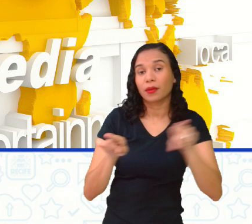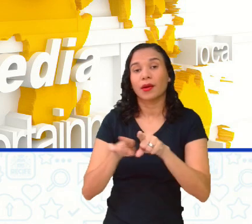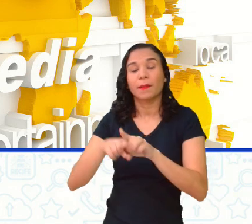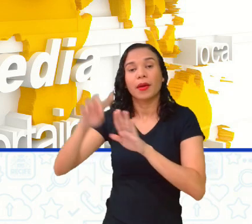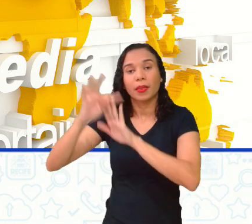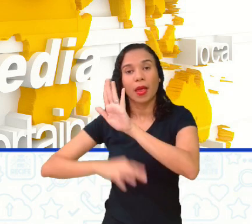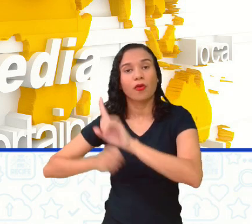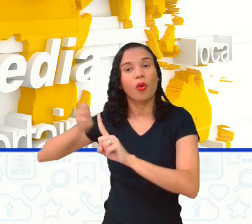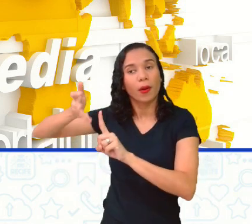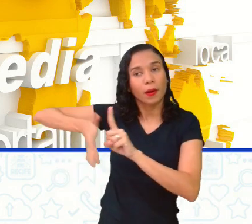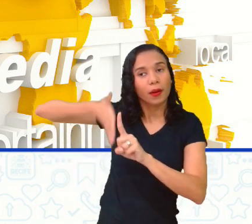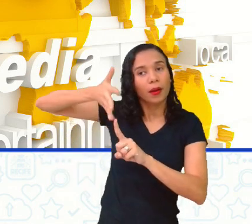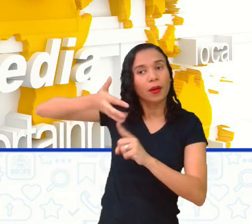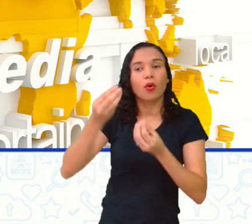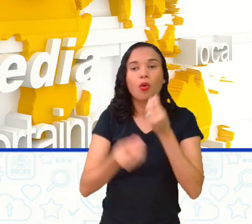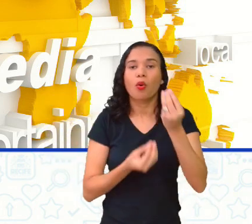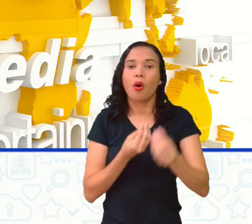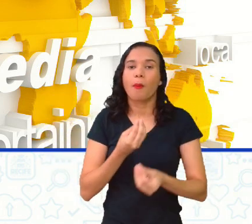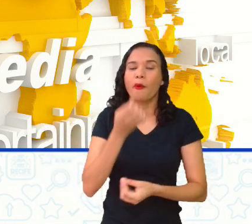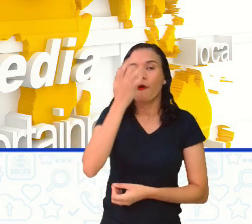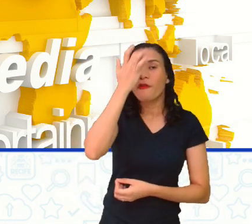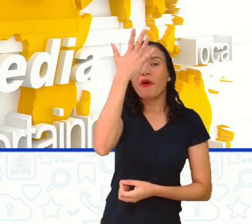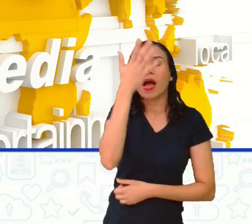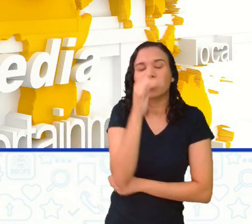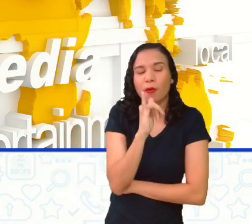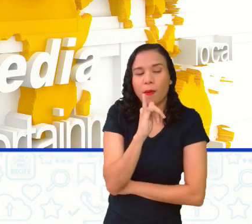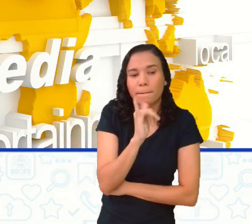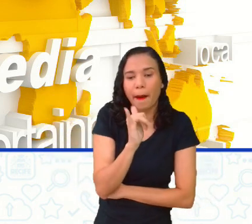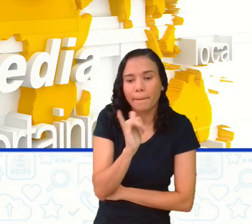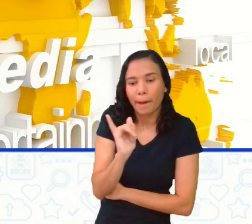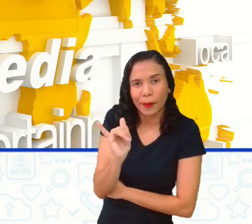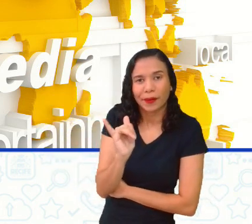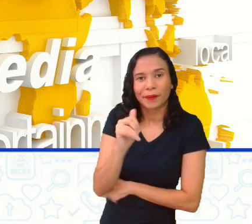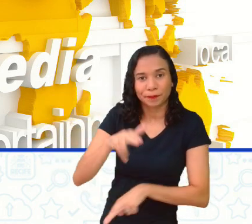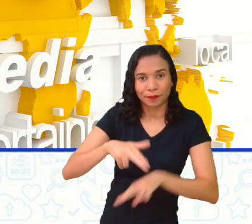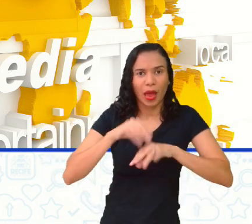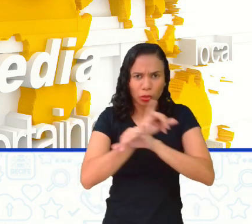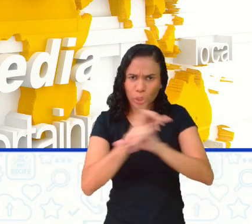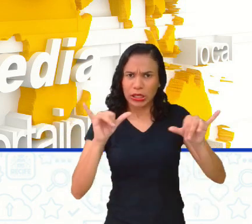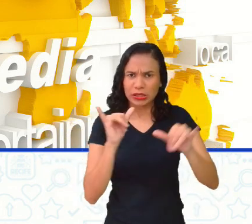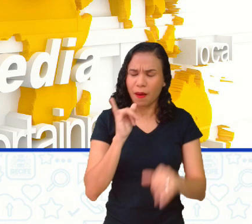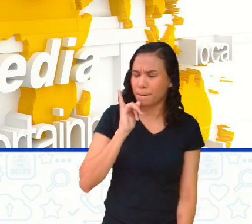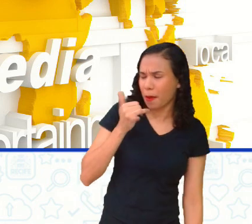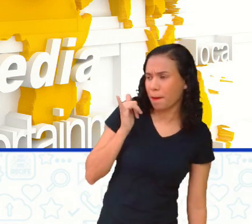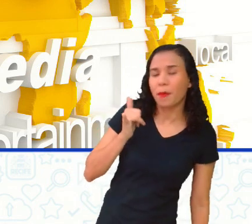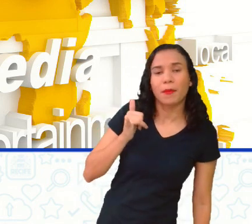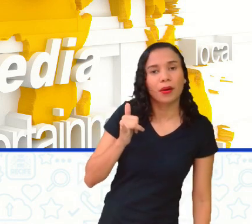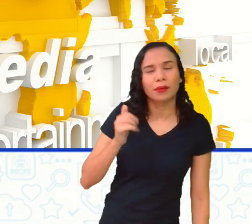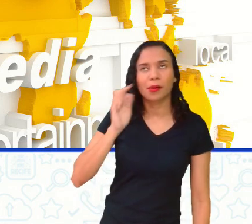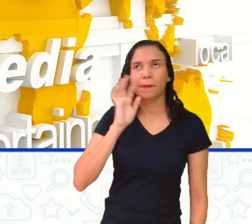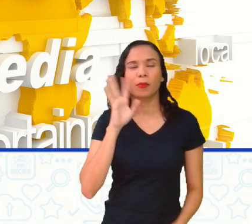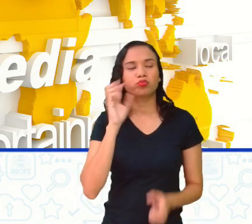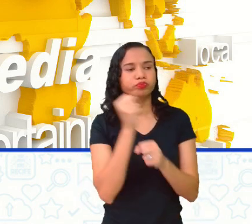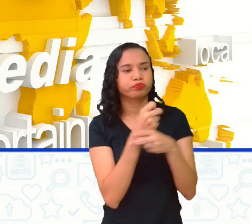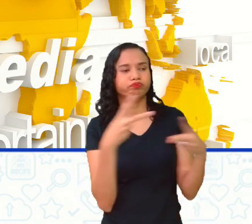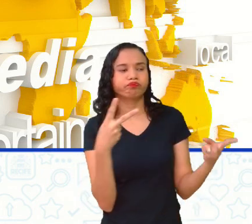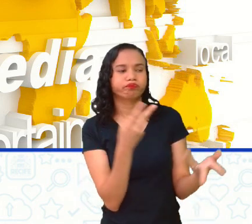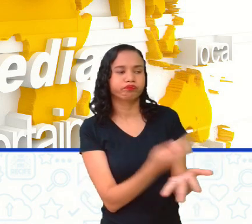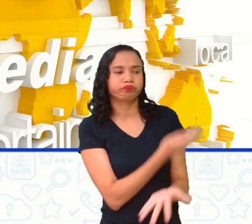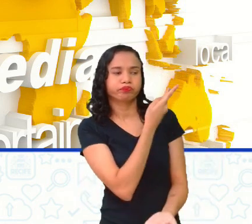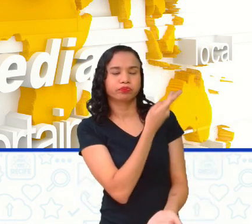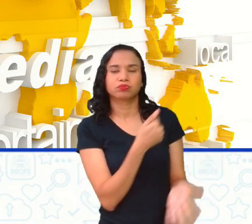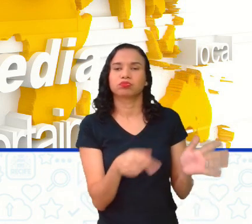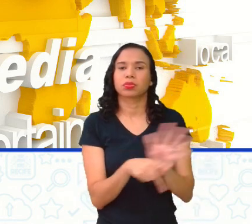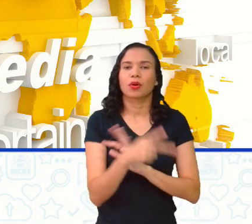forma diluída, facilitando contar a história. A notícia, ela vai contar uma história, né? Então, imagine que um fato ocorreu na